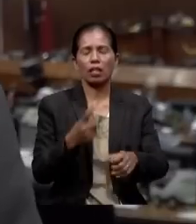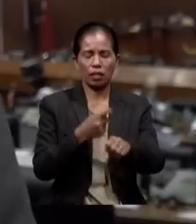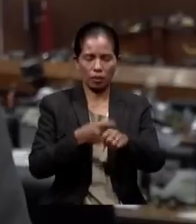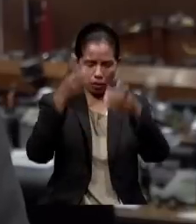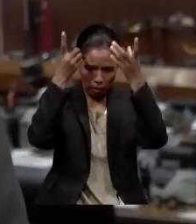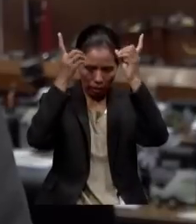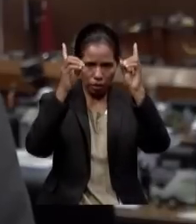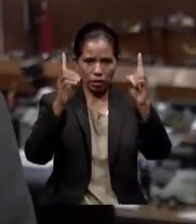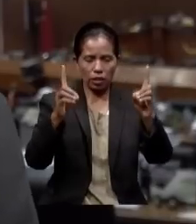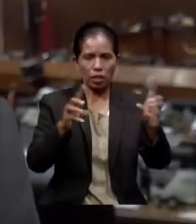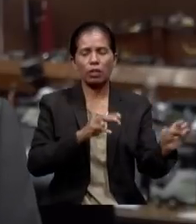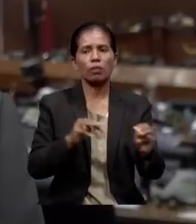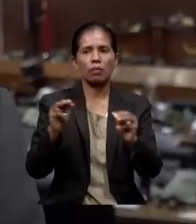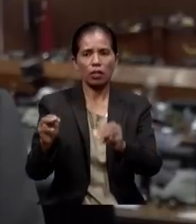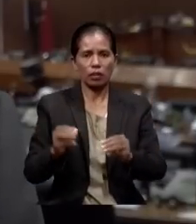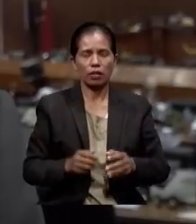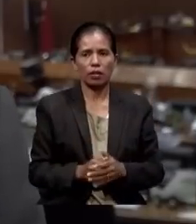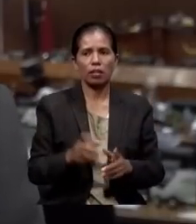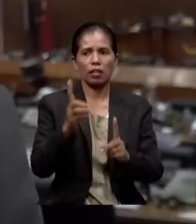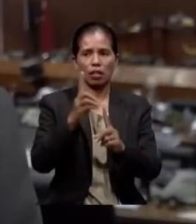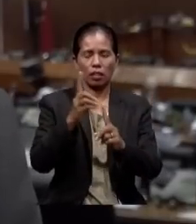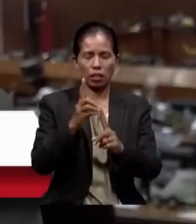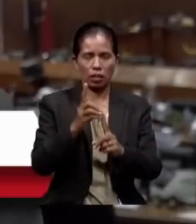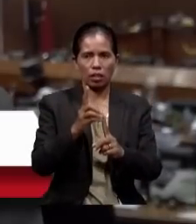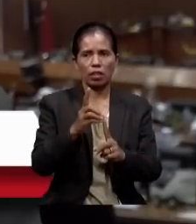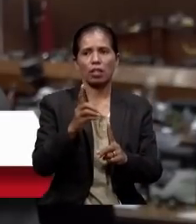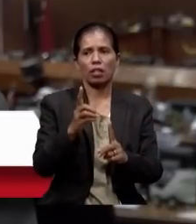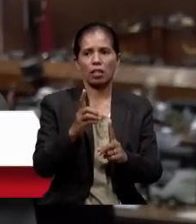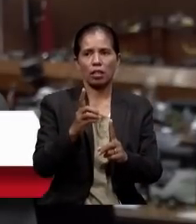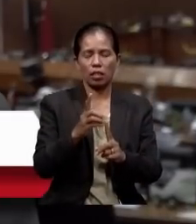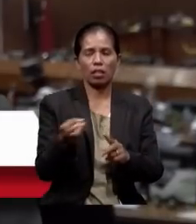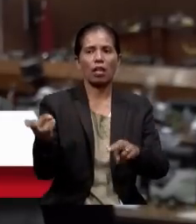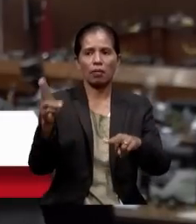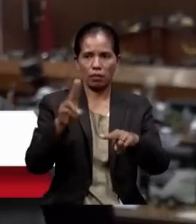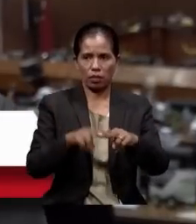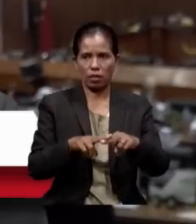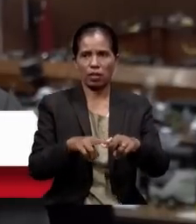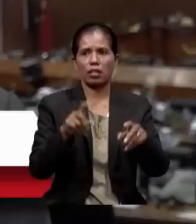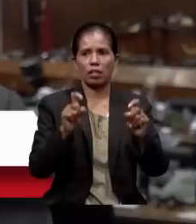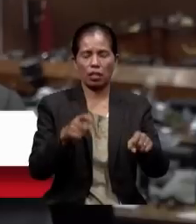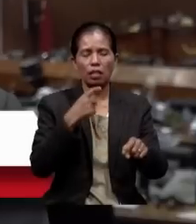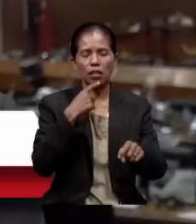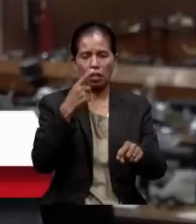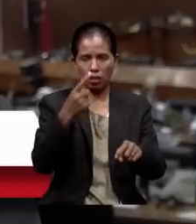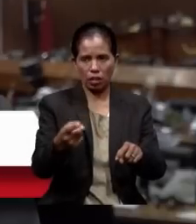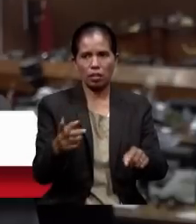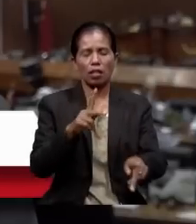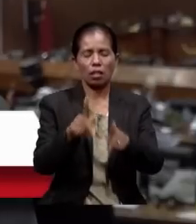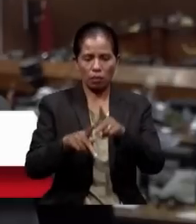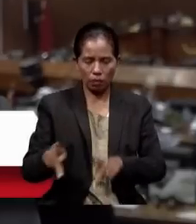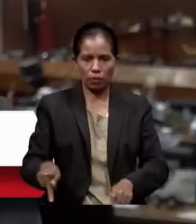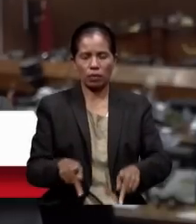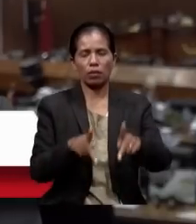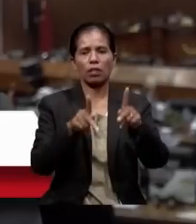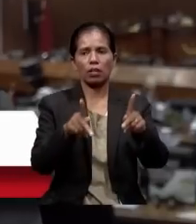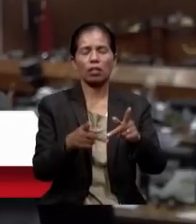né, a extensão. Balo por data de mate, se ele tal data, né, ela aumenta tanto. Pronto, né, tem que atentar para ba, é mais público e depois